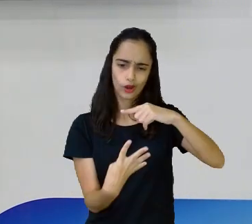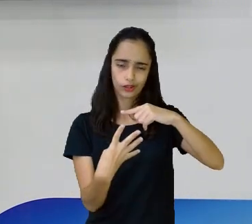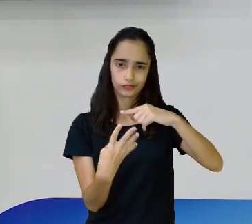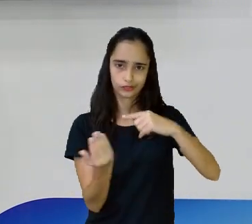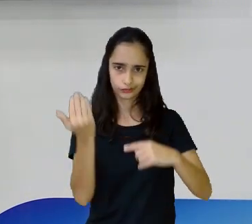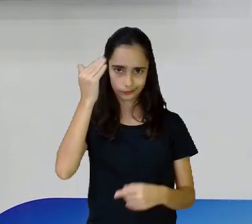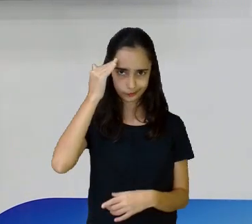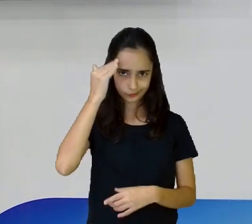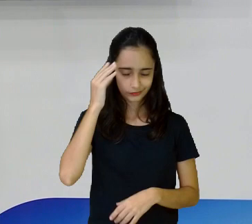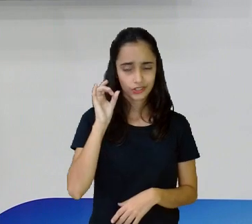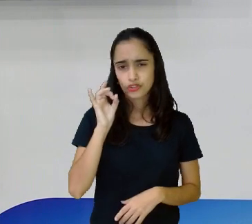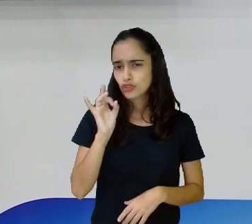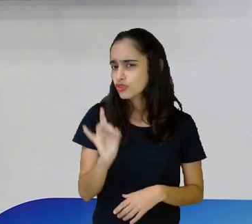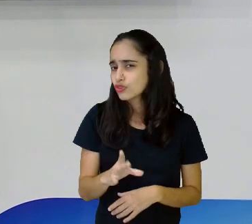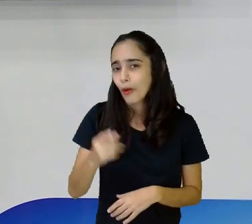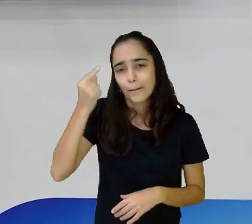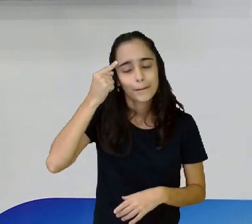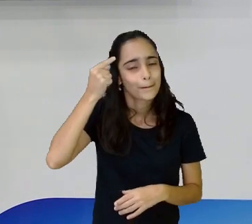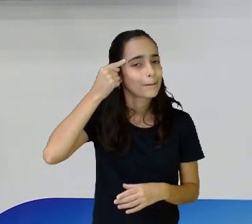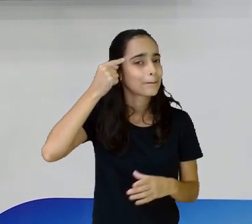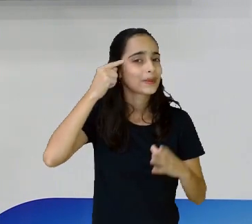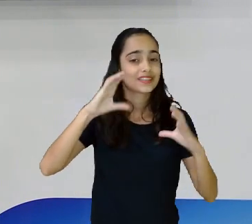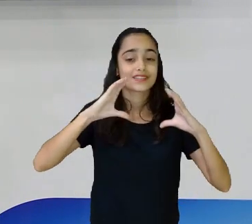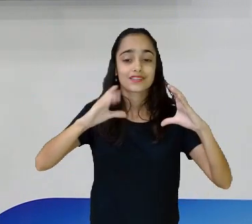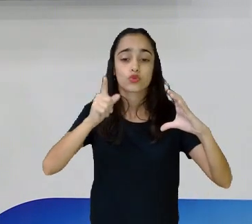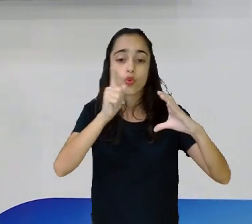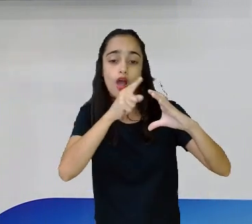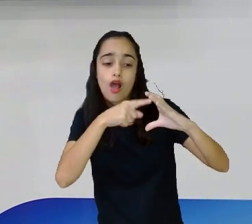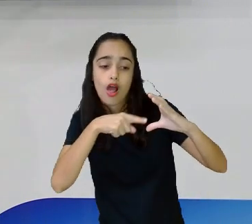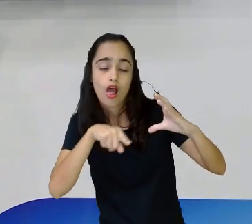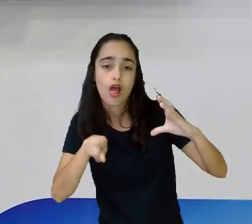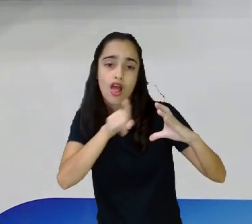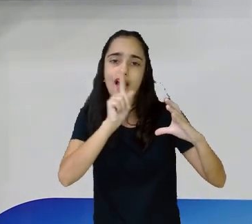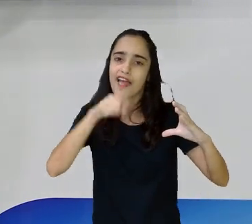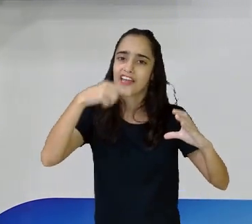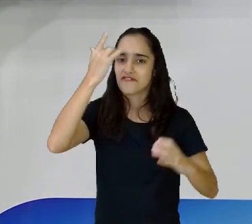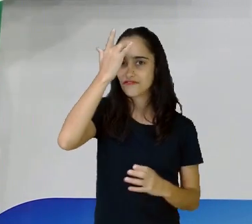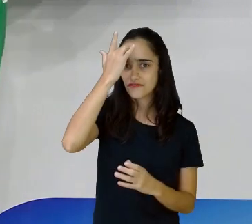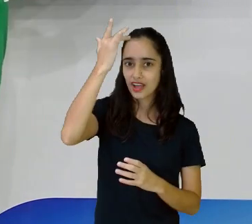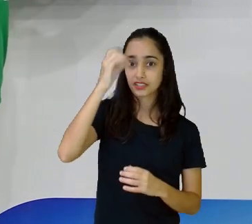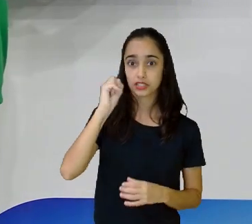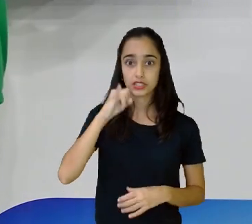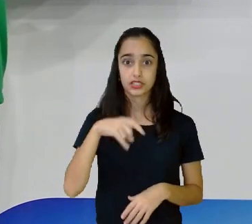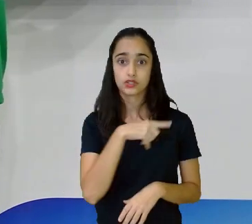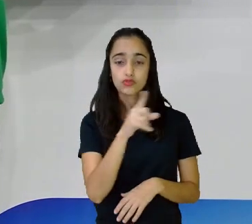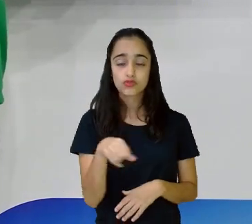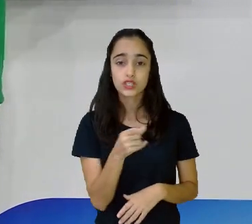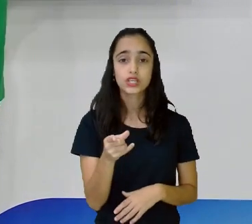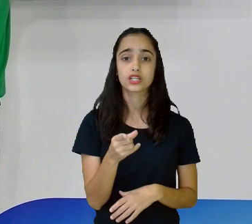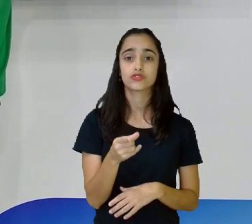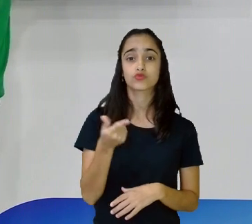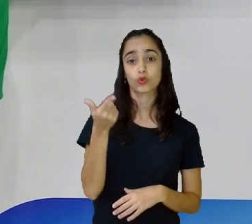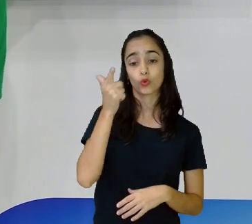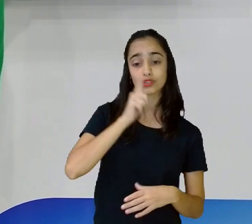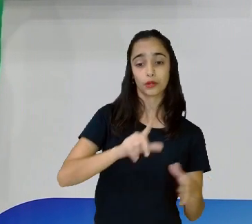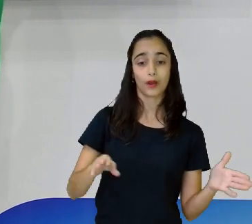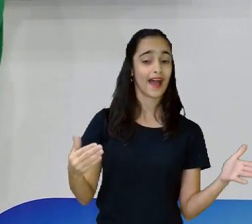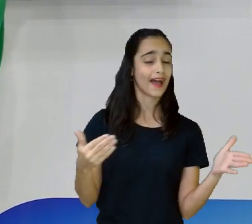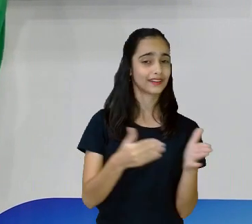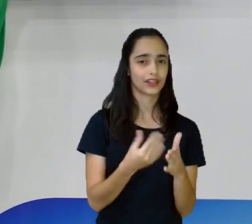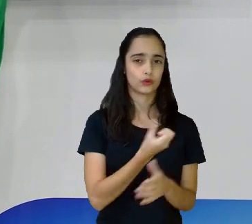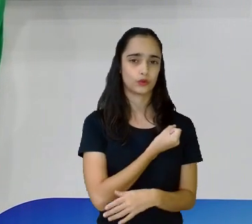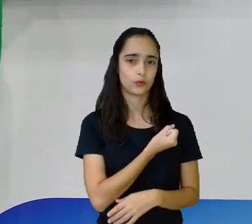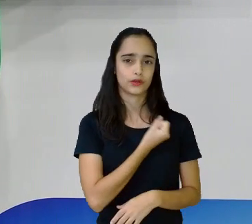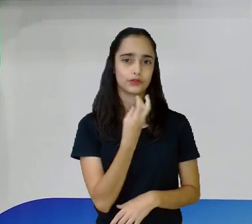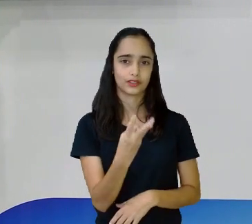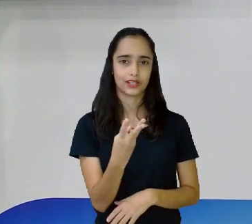num relógio. Se o teu ponteiro vai até o número 3, ele deu 1/4 de volta, ó, 1/4. É como